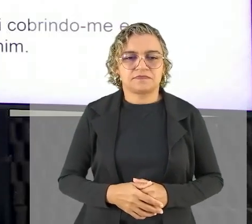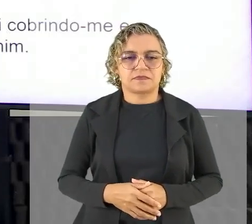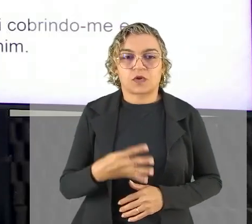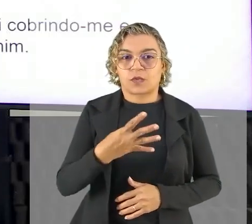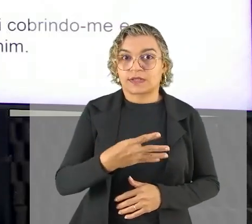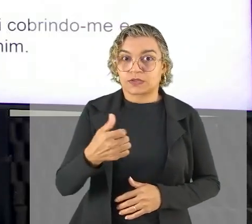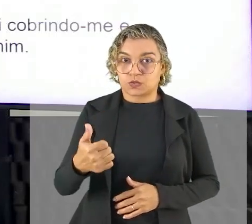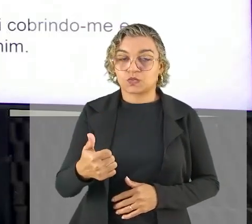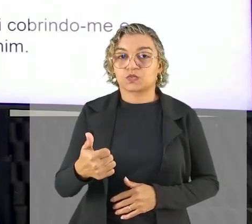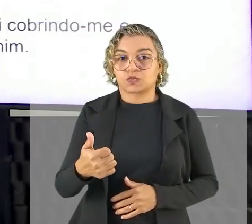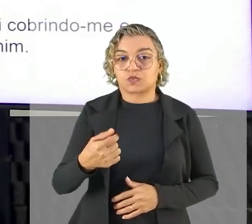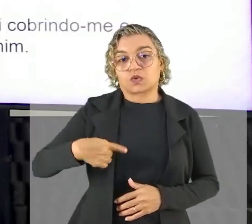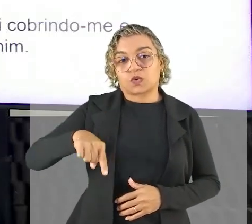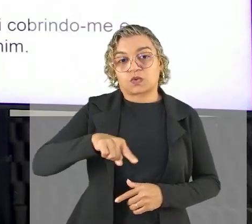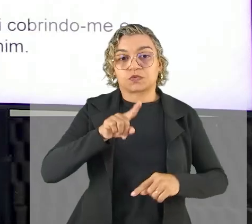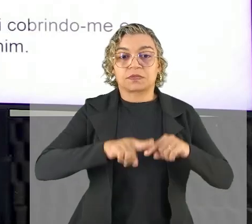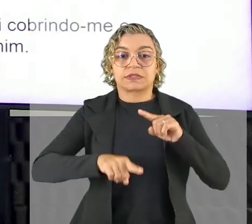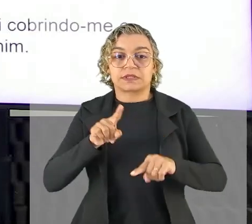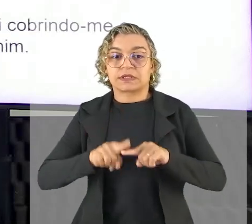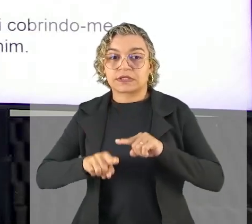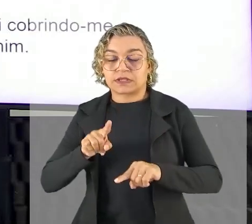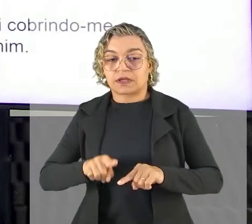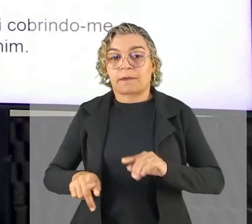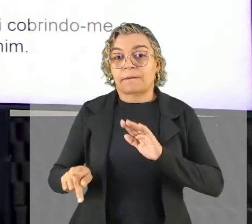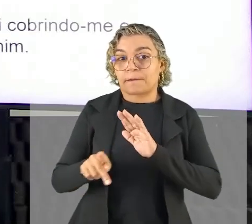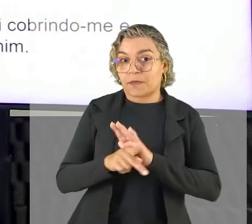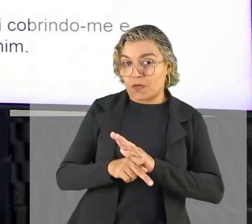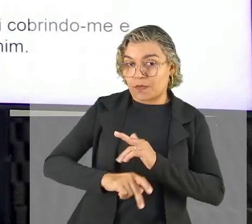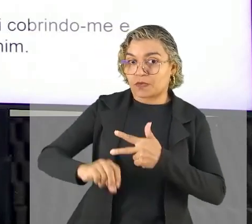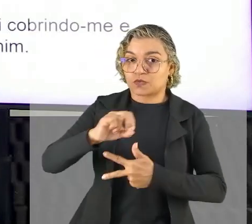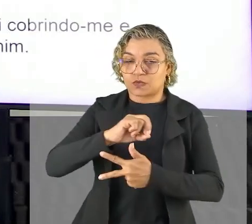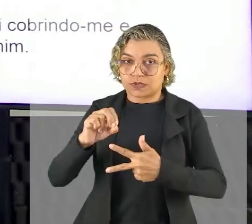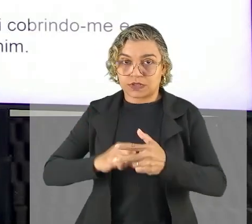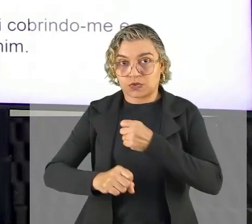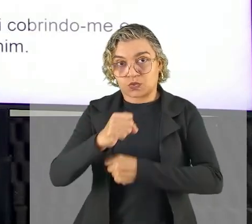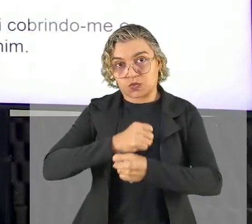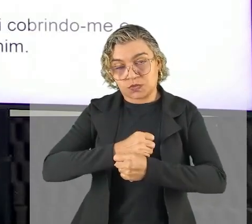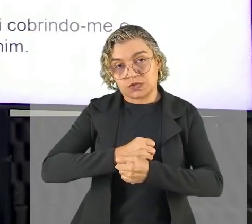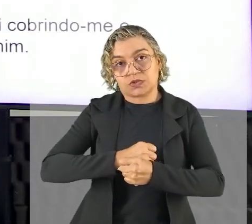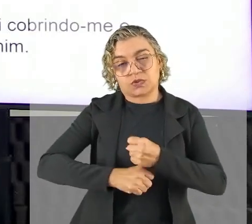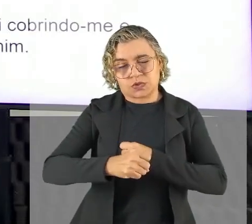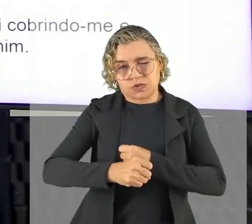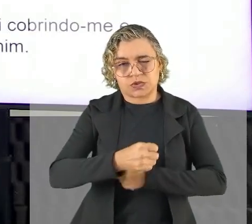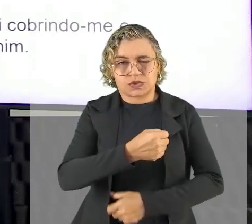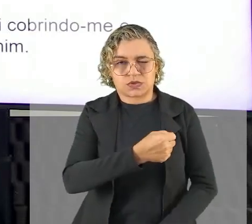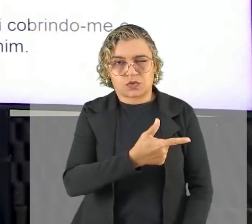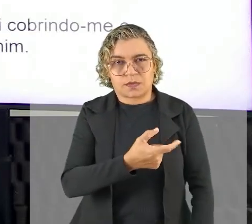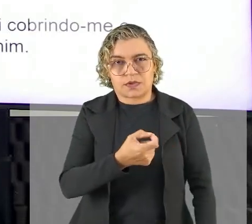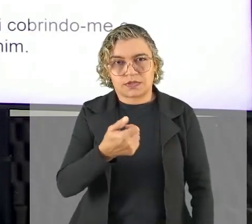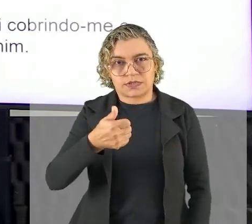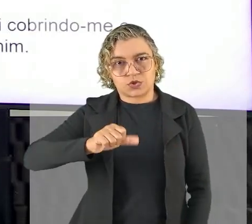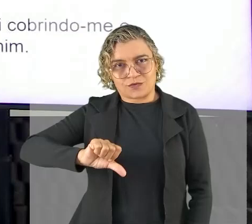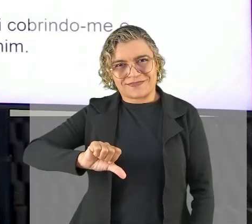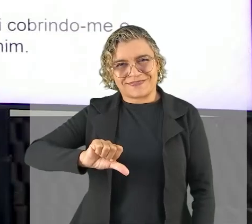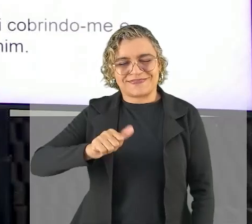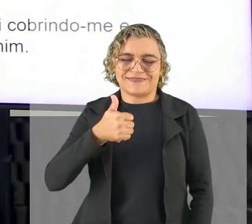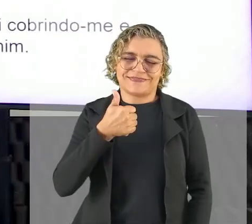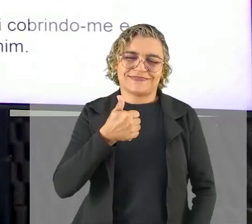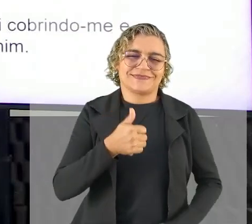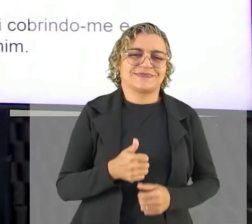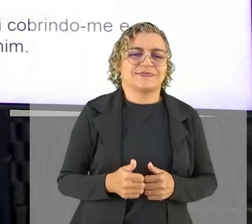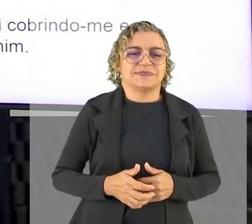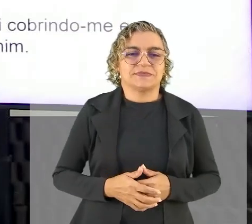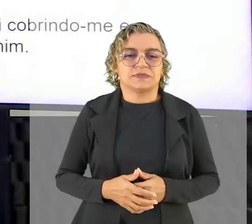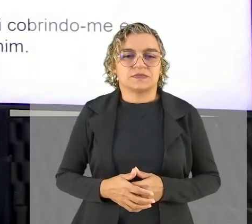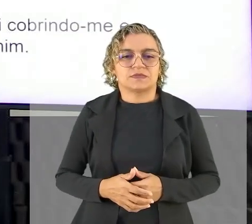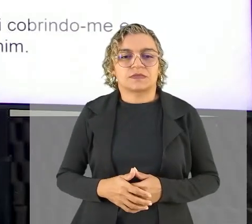número 41 do nosso material. Ela é uma questão do Enem de 2019.